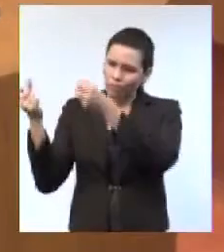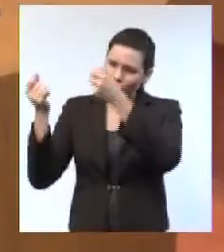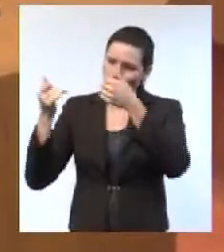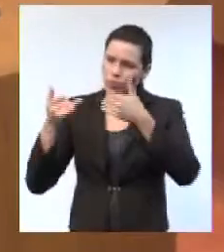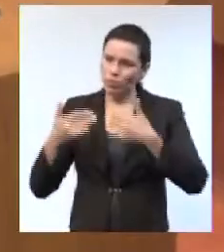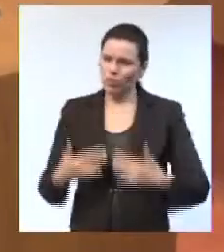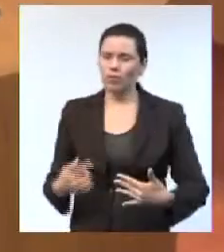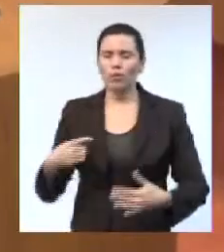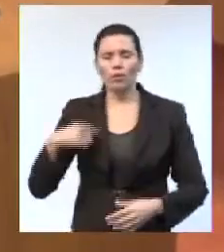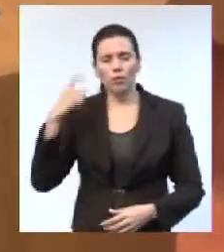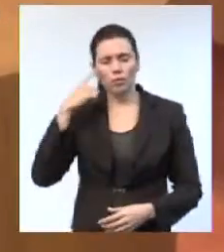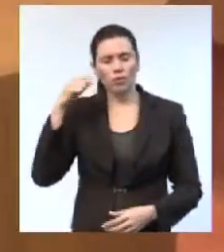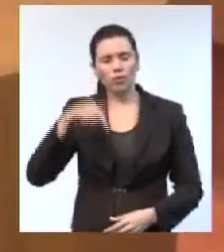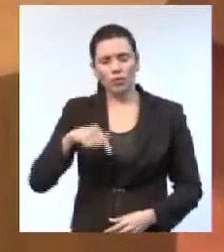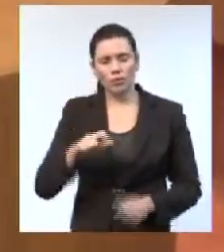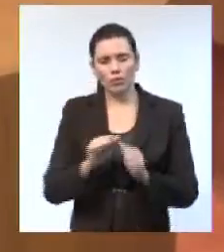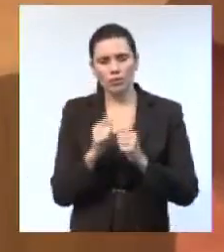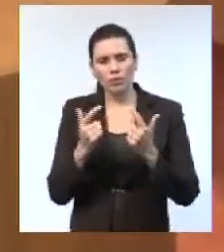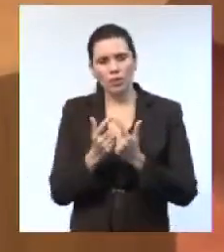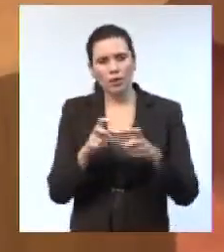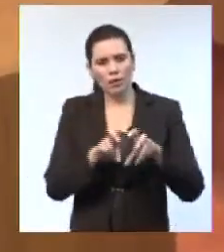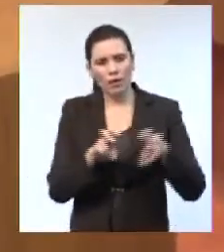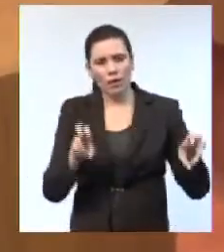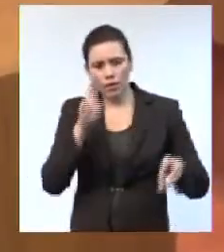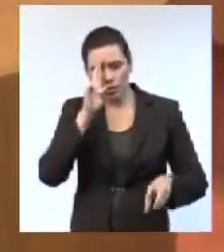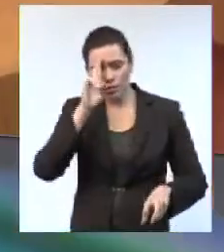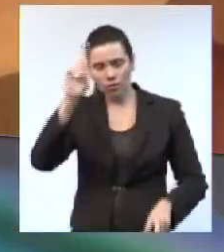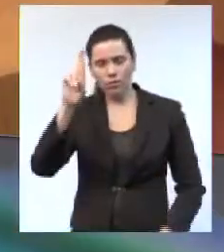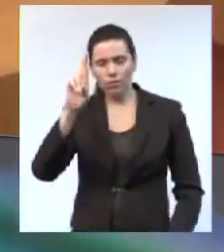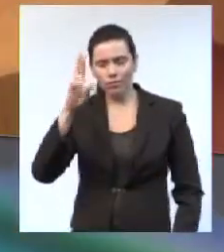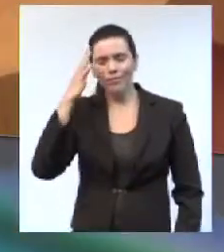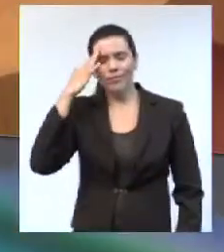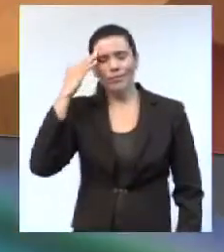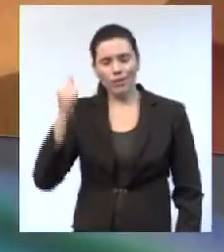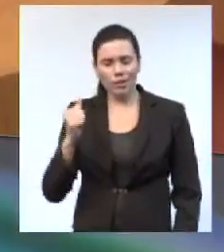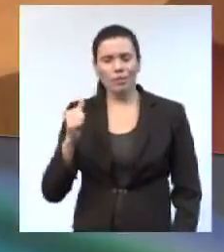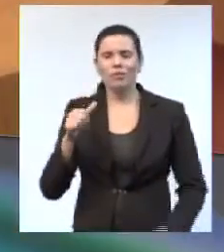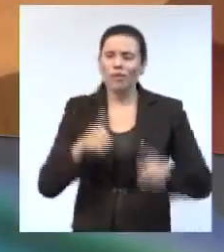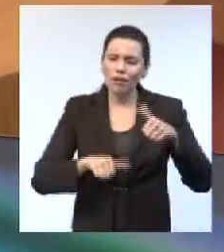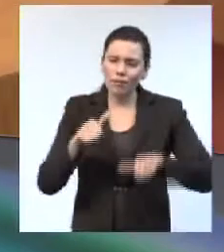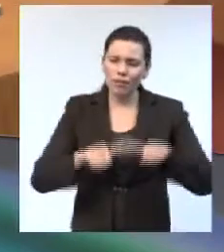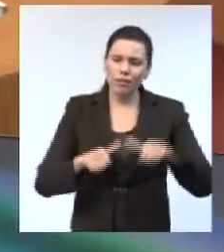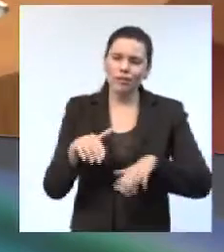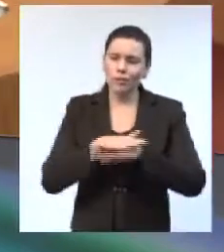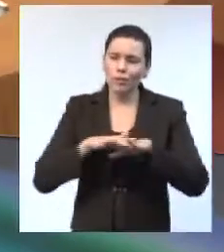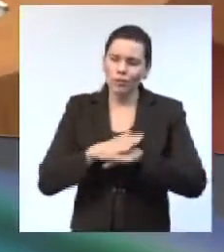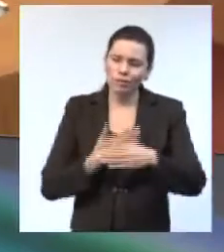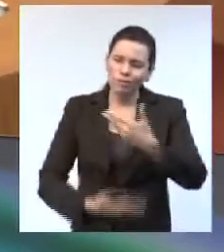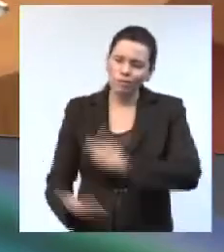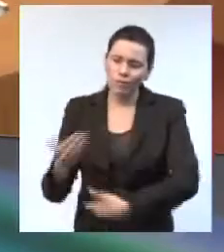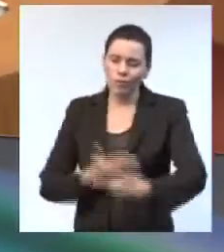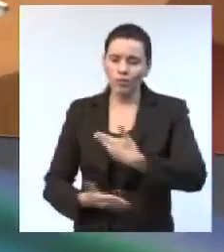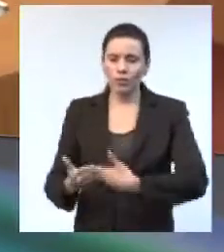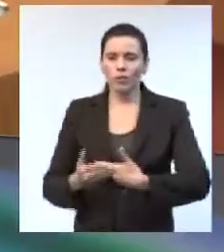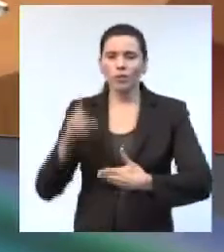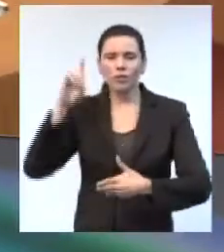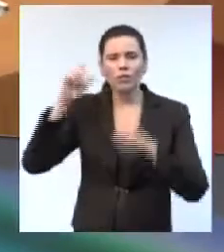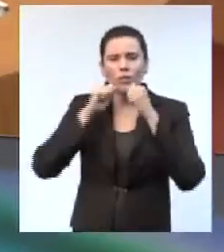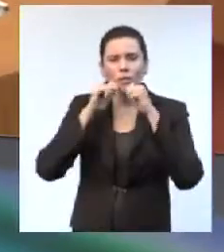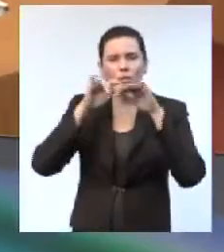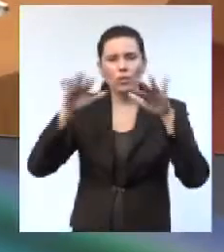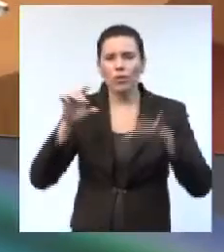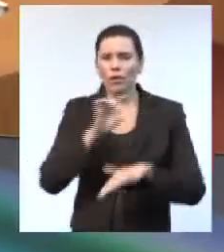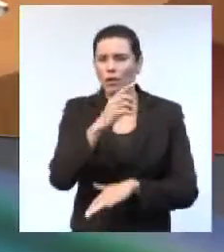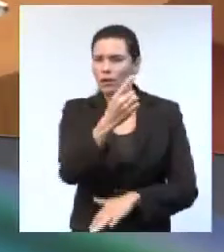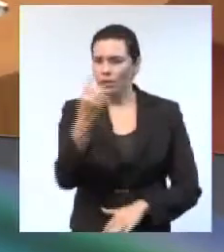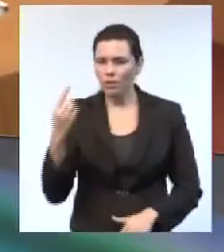essa casa haverá de encontrar a solução que esteja dentro da necessidade de vocês e dentro da possibilidade da casa. Que Deus abençoe cada um de